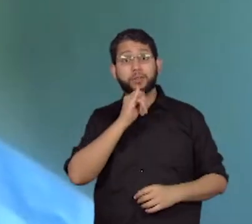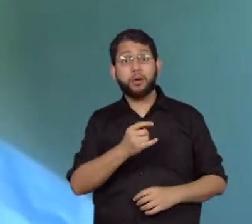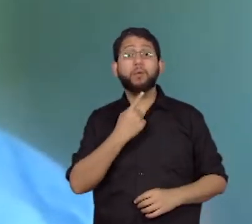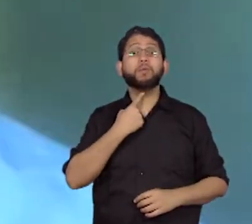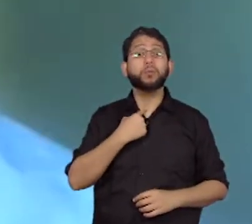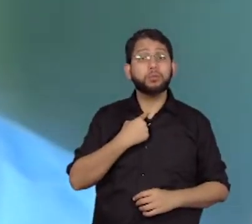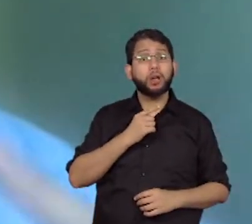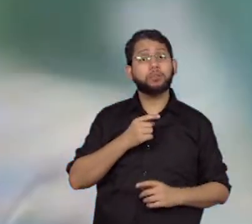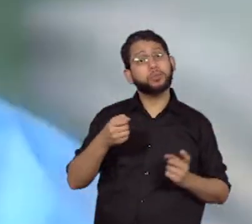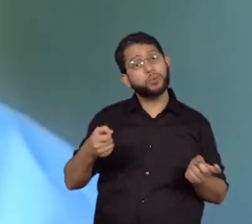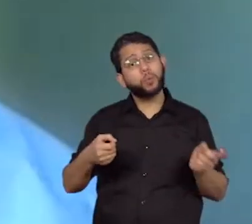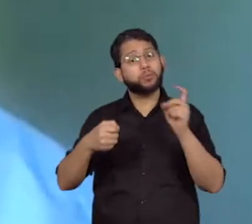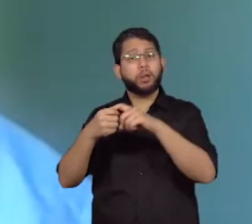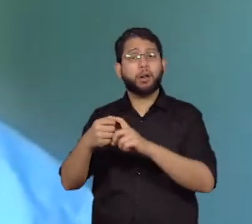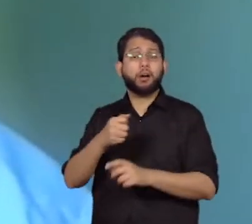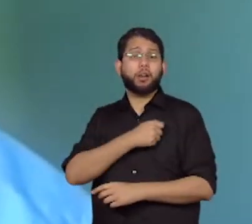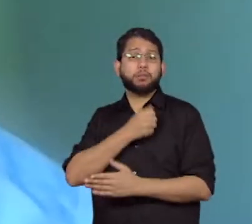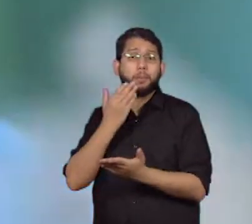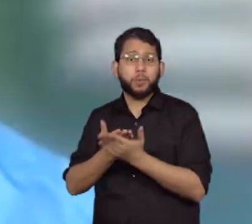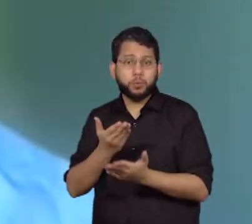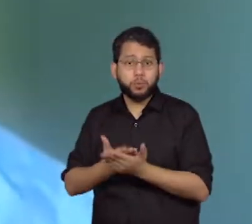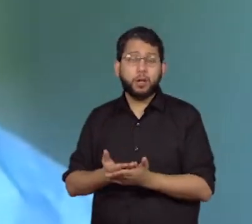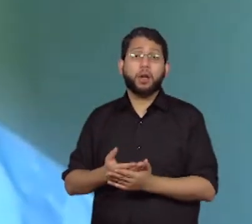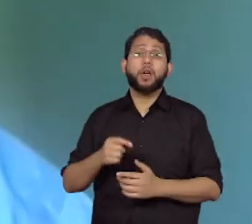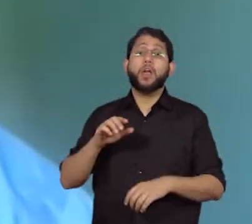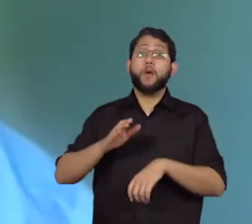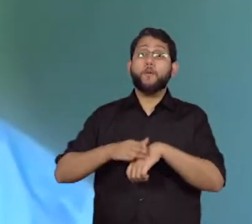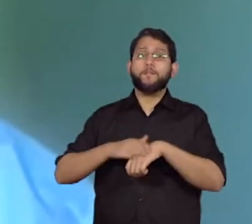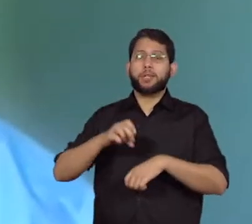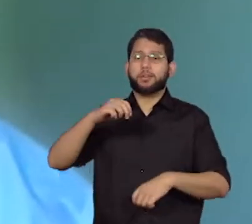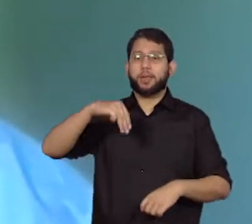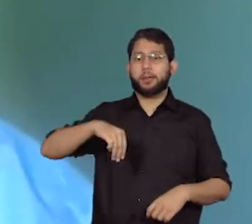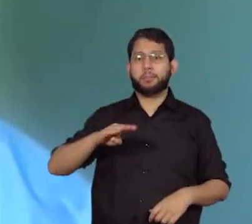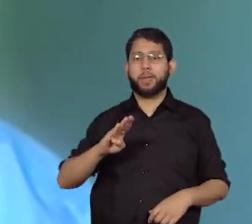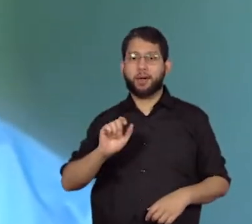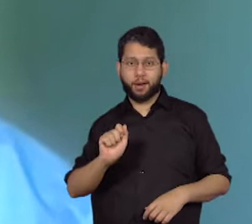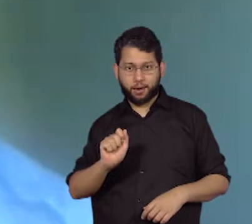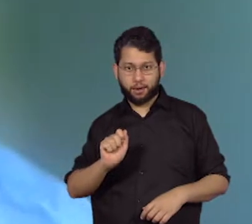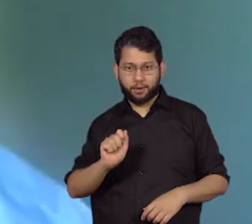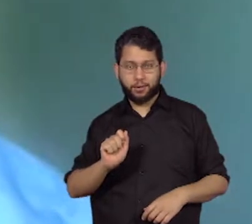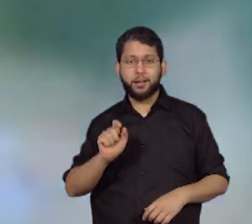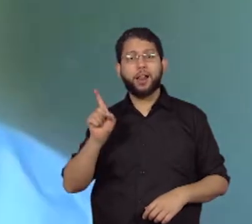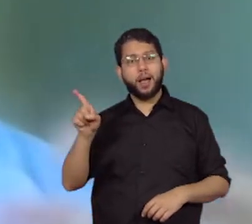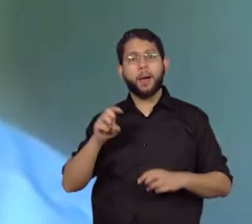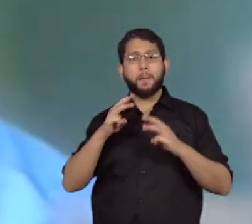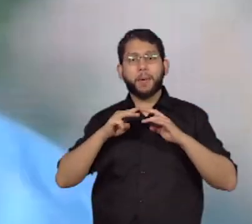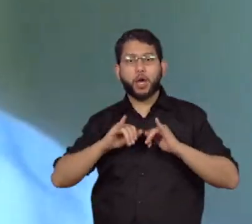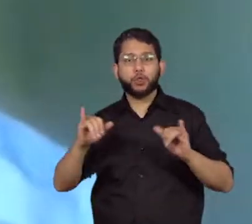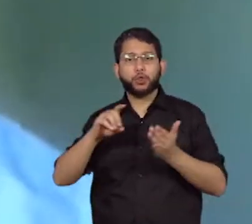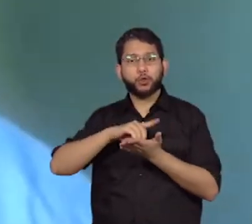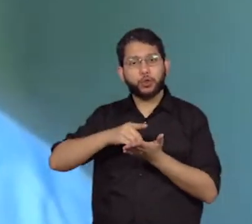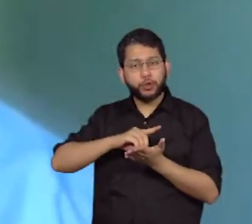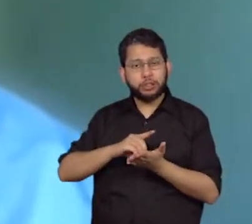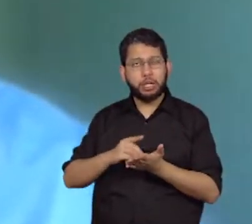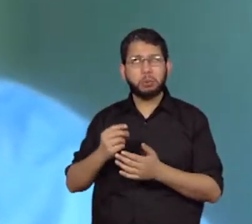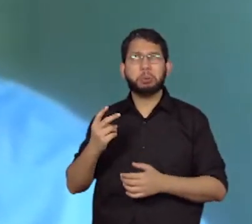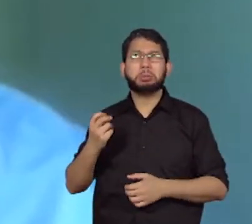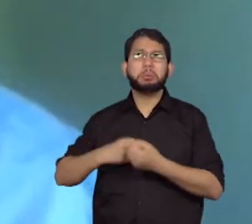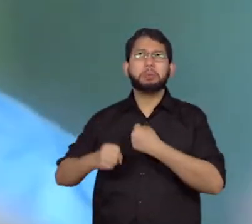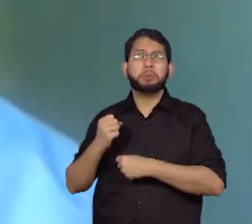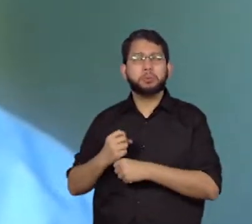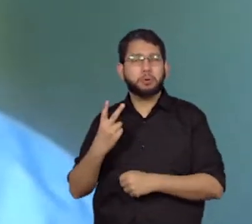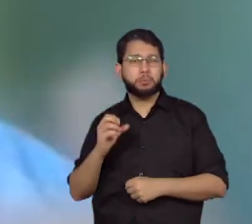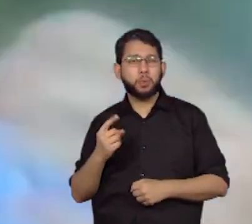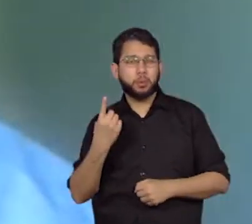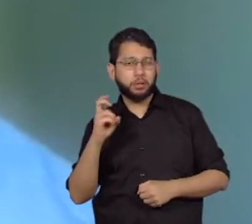estudar. Eu também fiz um MBA em marketing digital, lá no ano 2015,